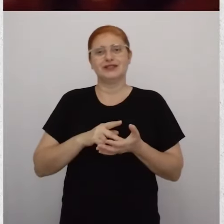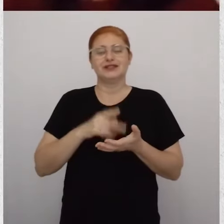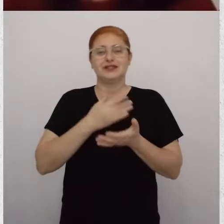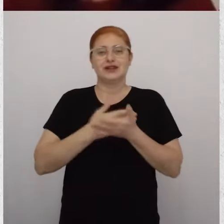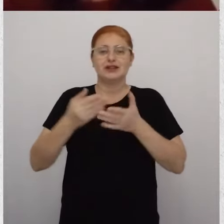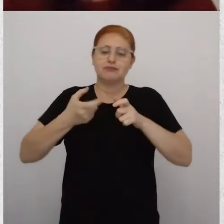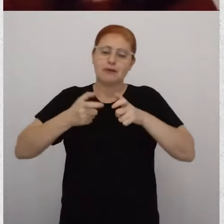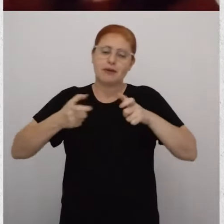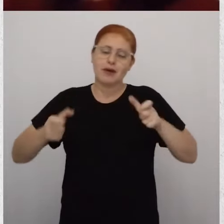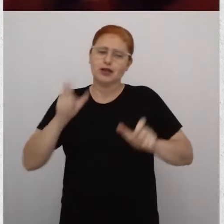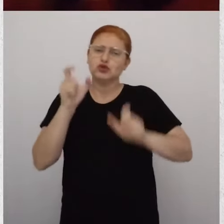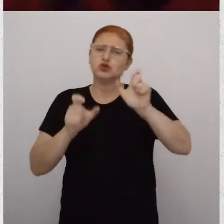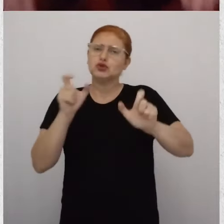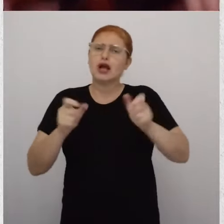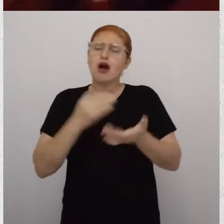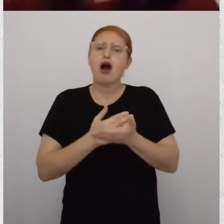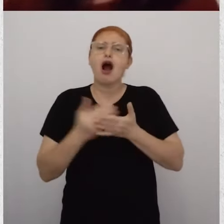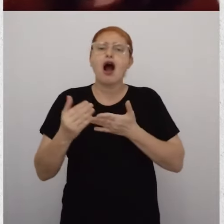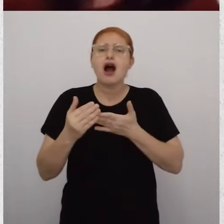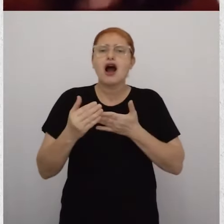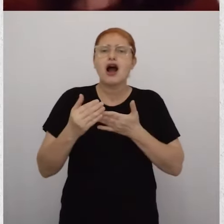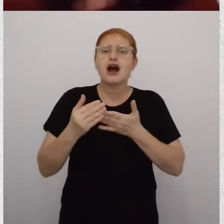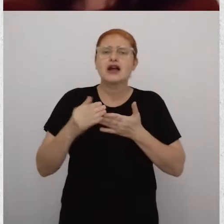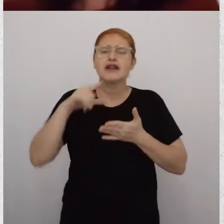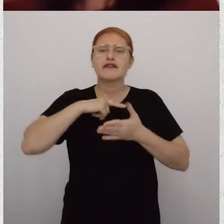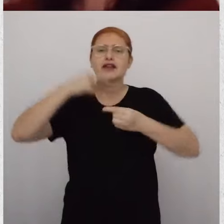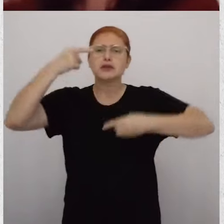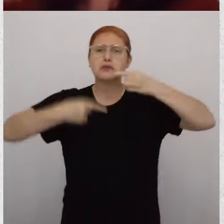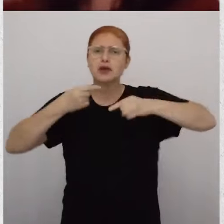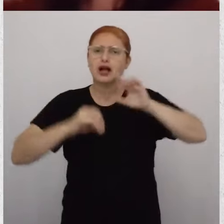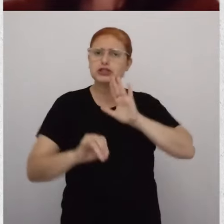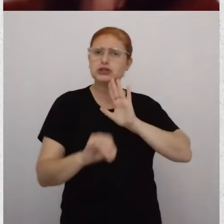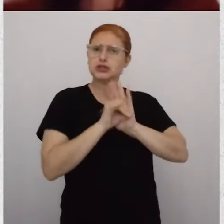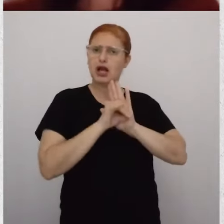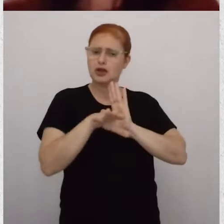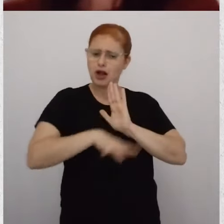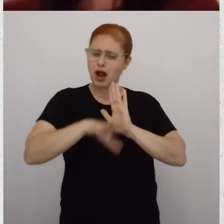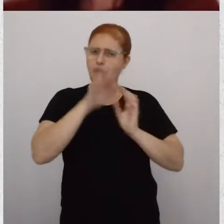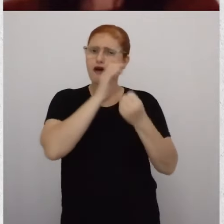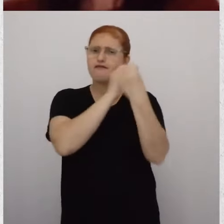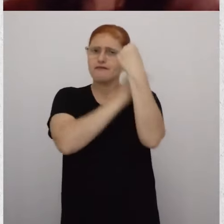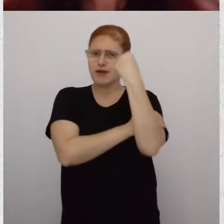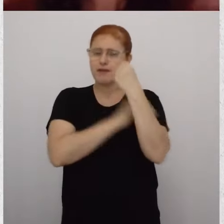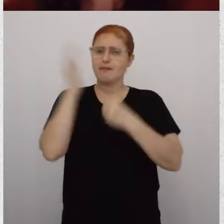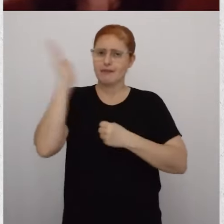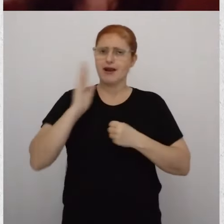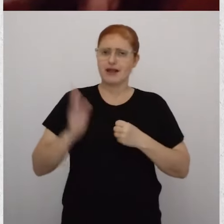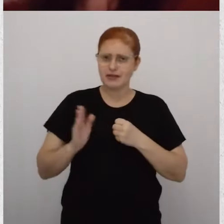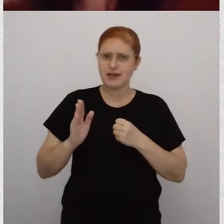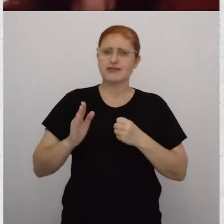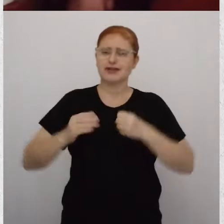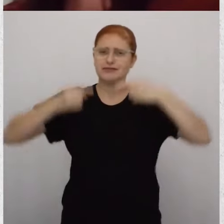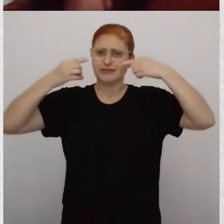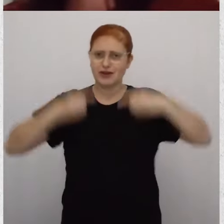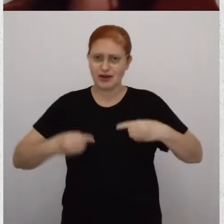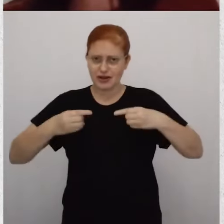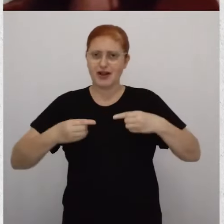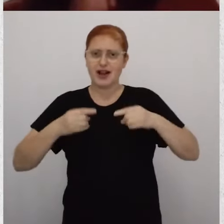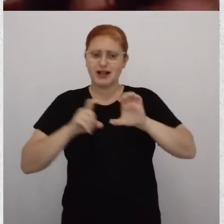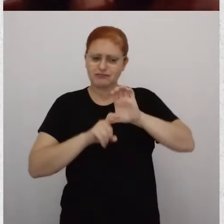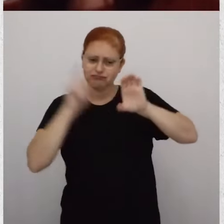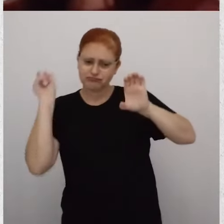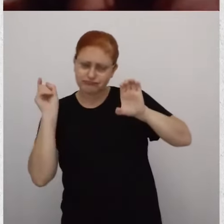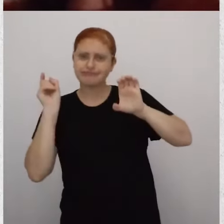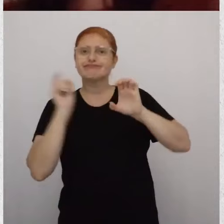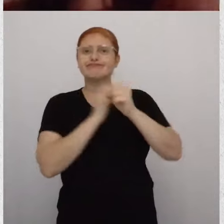mais sujeitos começaram a disputar a identidade do campo feminista no Brasil, disputar o projeto de emancipação feminista